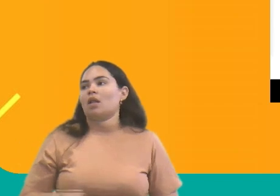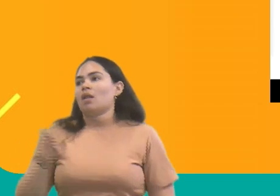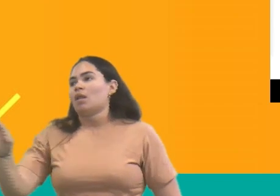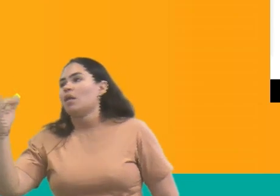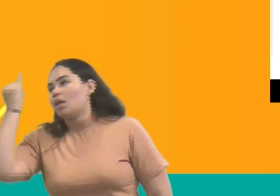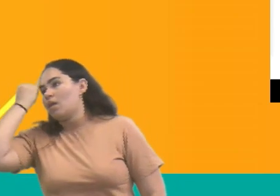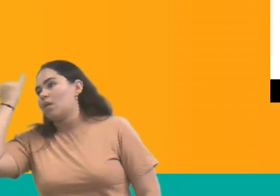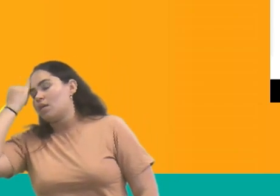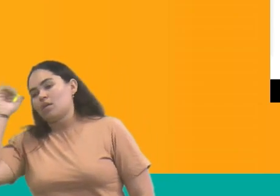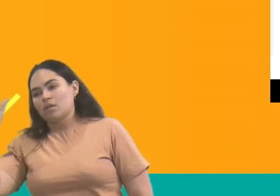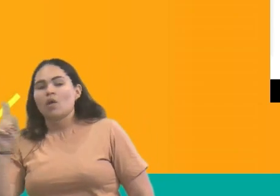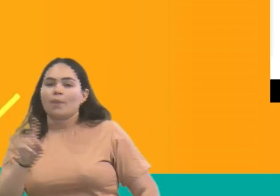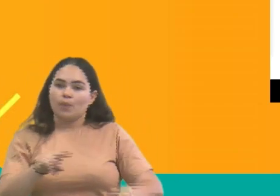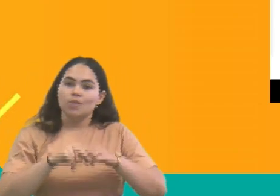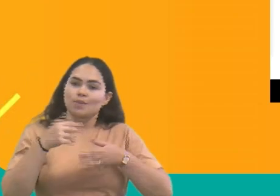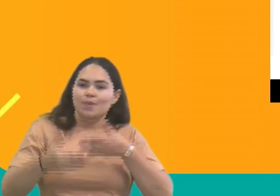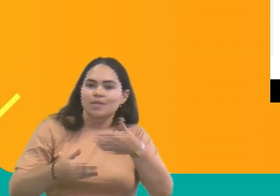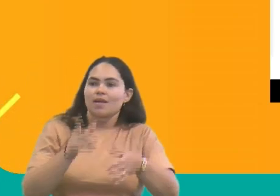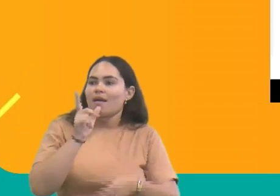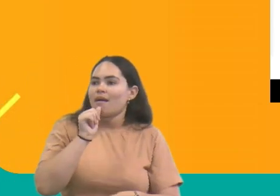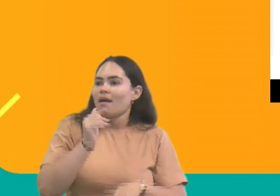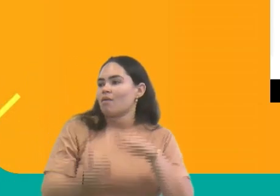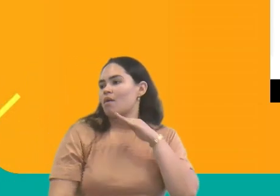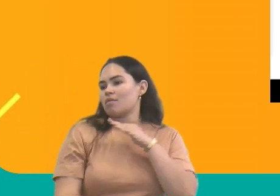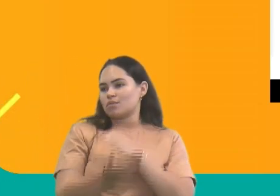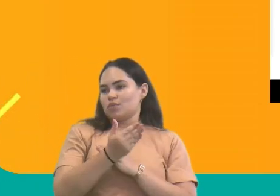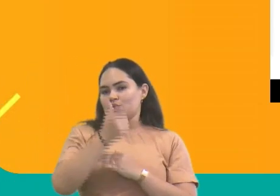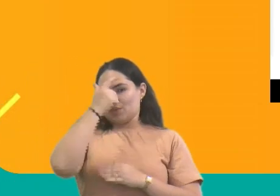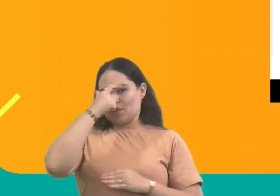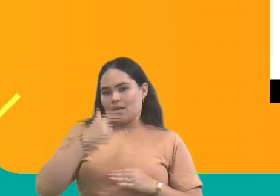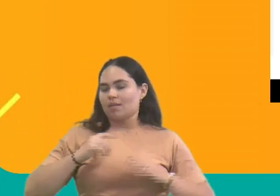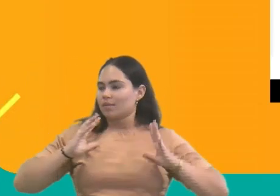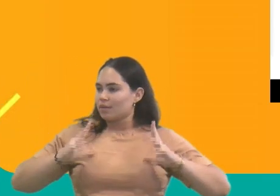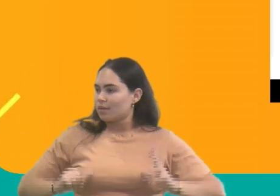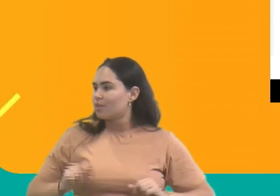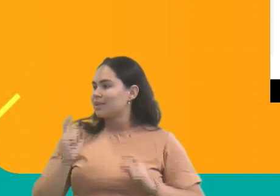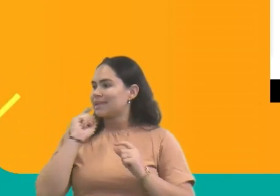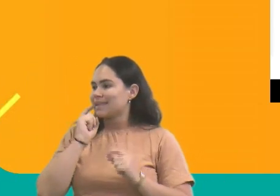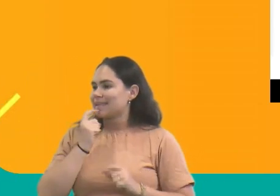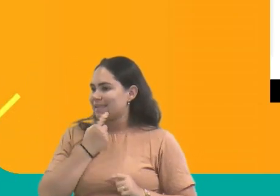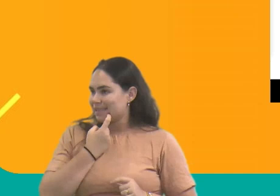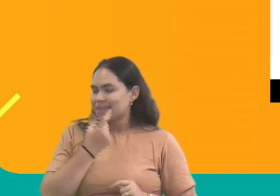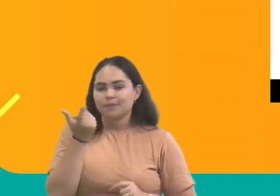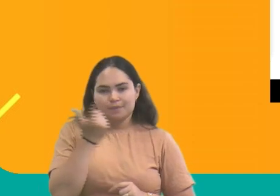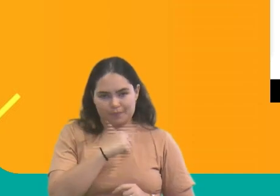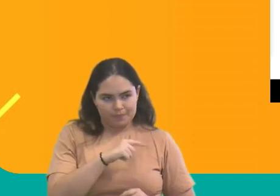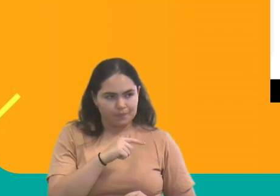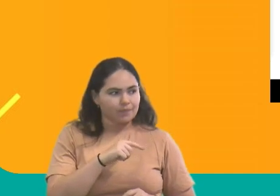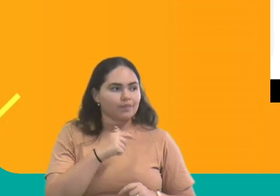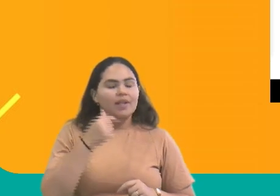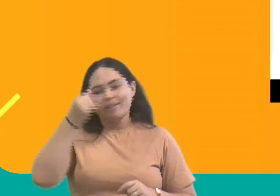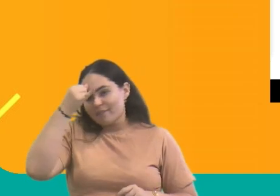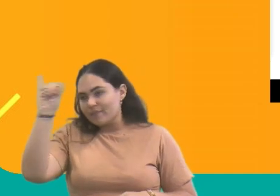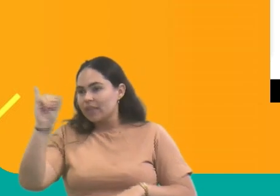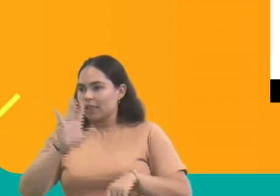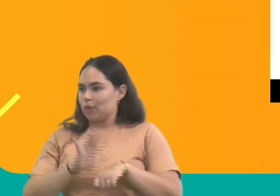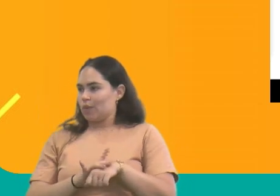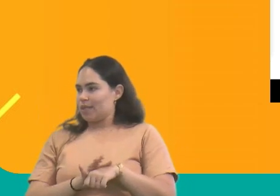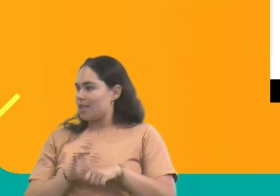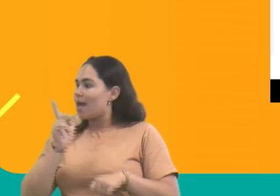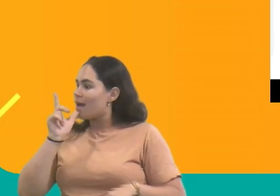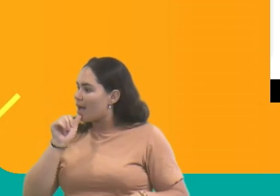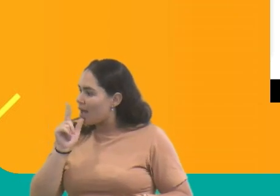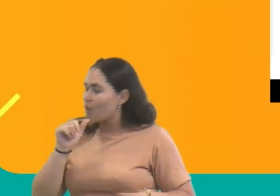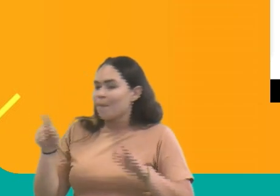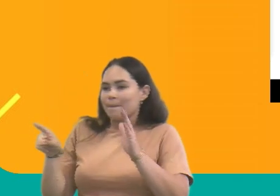dia. E esse processo de profilaxia, que a biologia estuda muito mais quando trabalha as doenças, ele acontece aqui. A nossa água